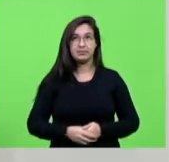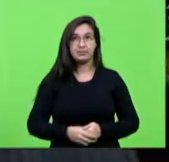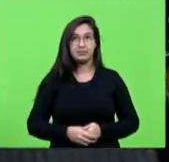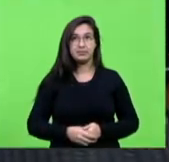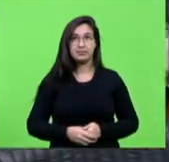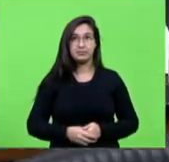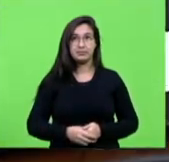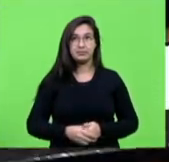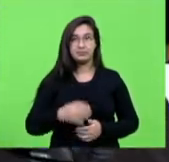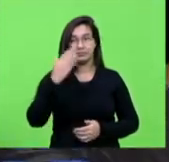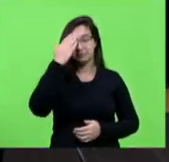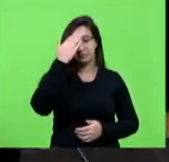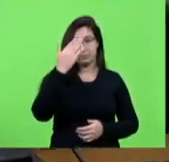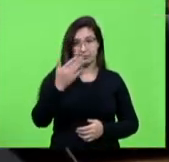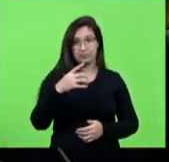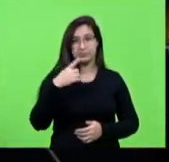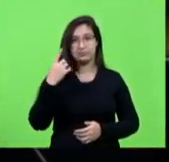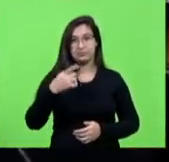Muito obrigado, deputado Lima.